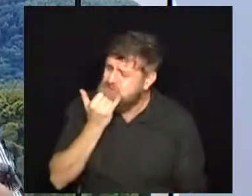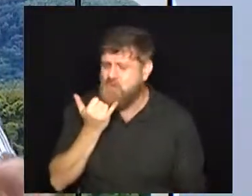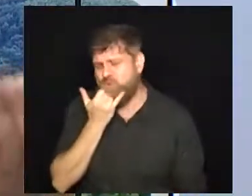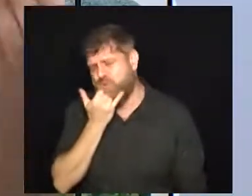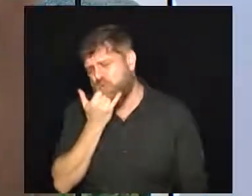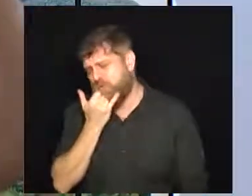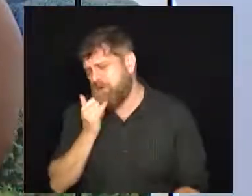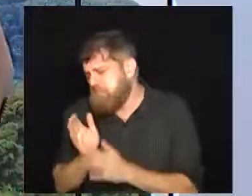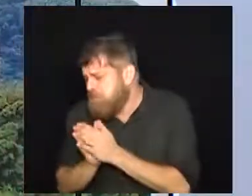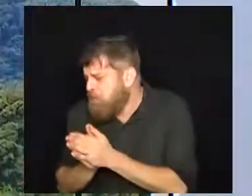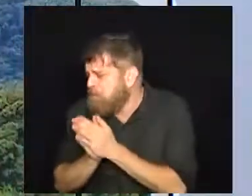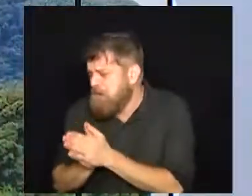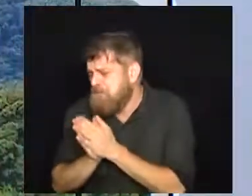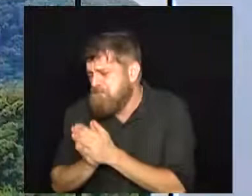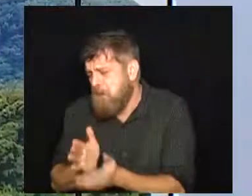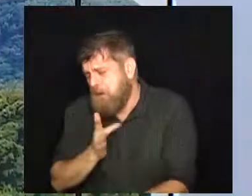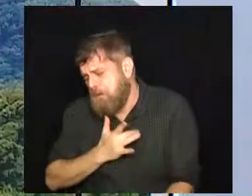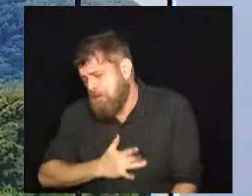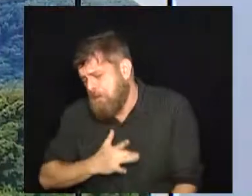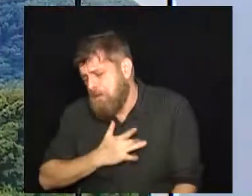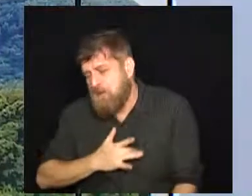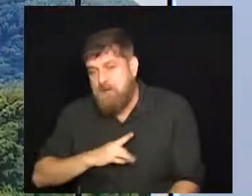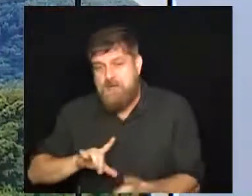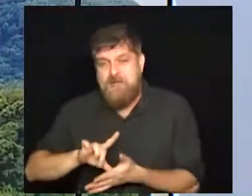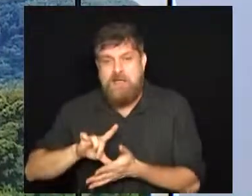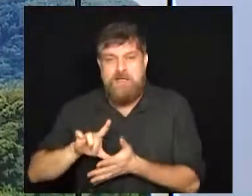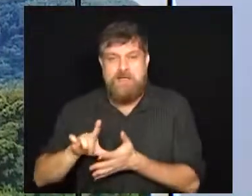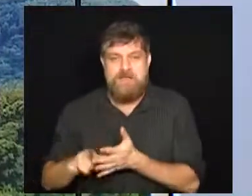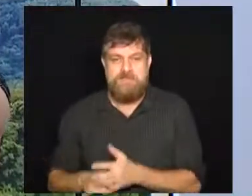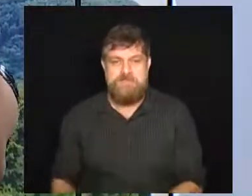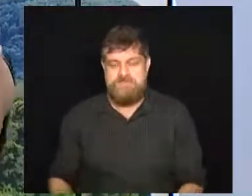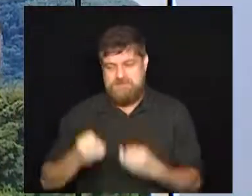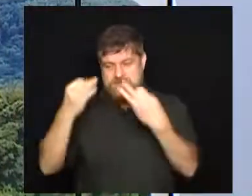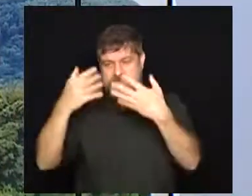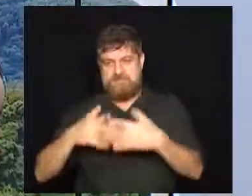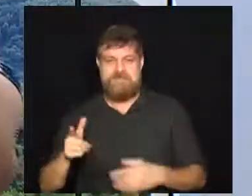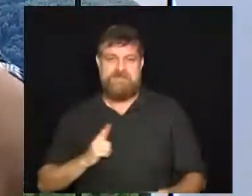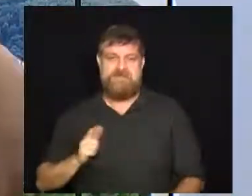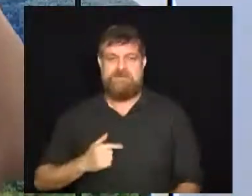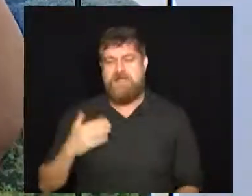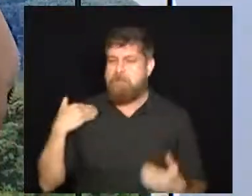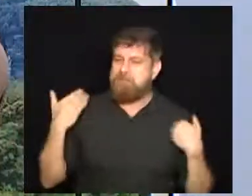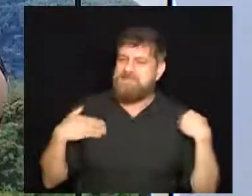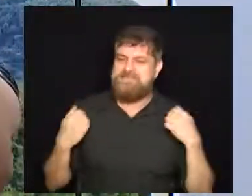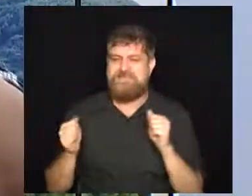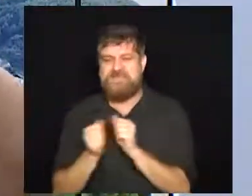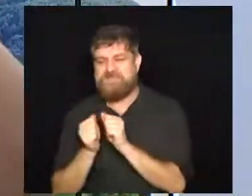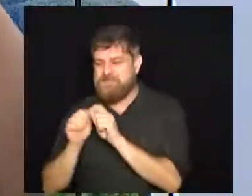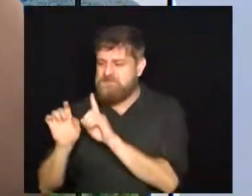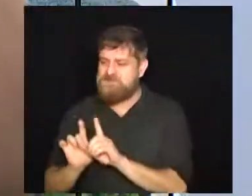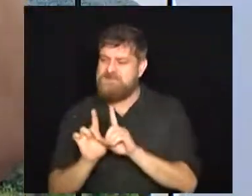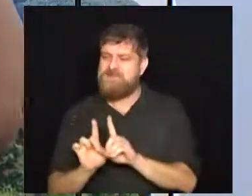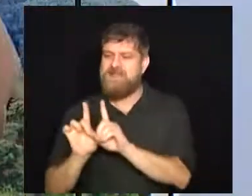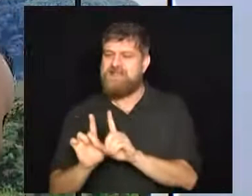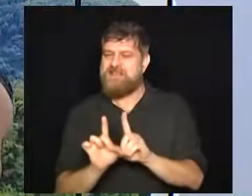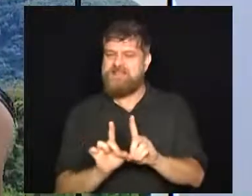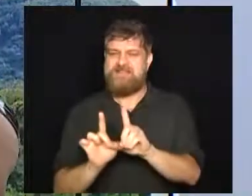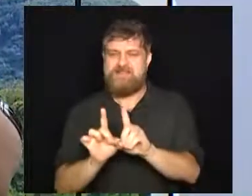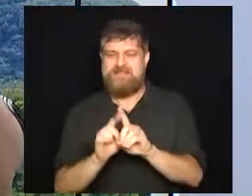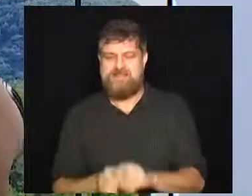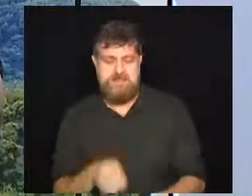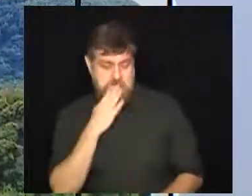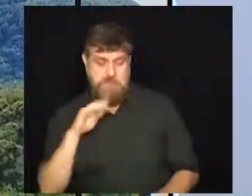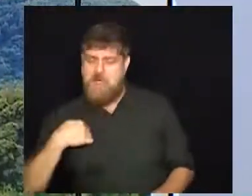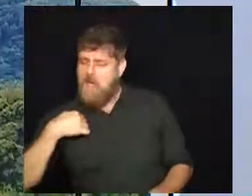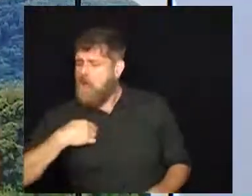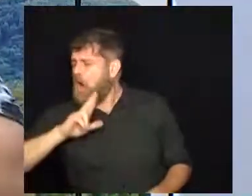tal. Depois tem o famoso lua de mel, né, no qual que a gente costuma dizer que ele leva ela para passear, que ele presenteia, que ele diz que nunca mais irá